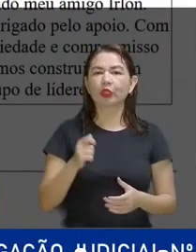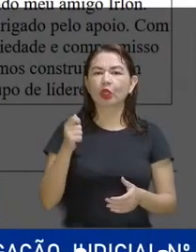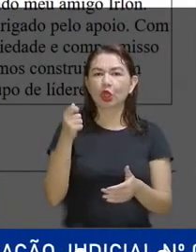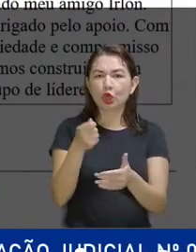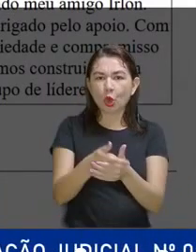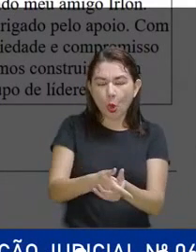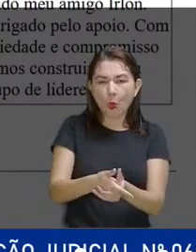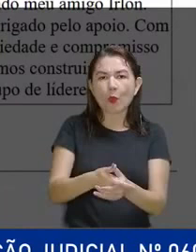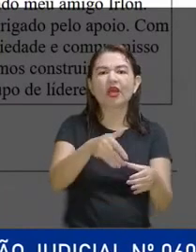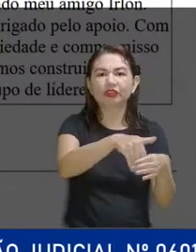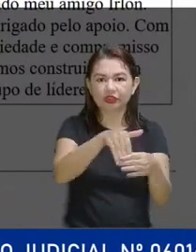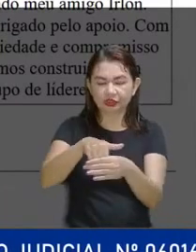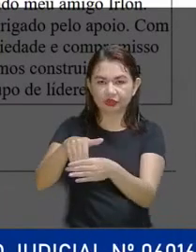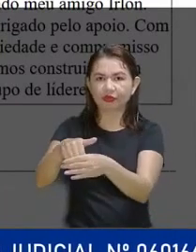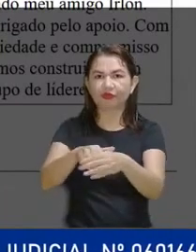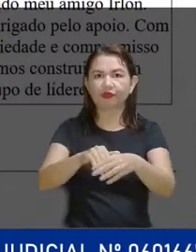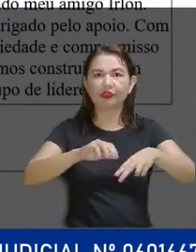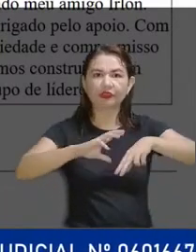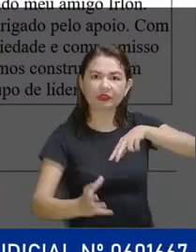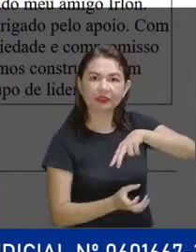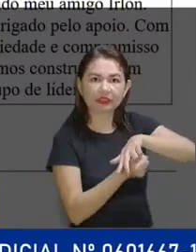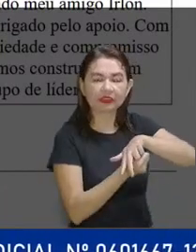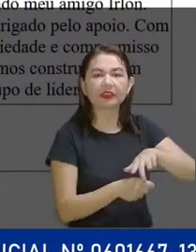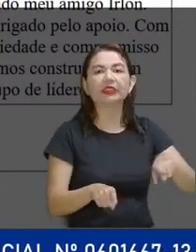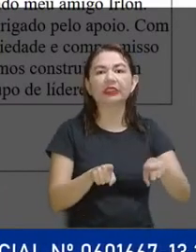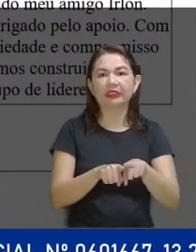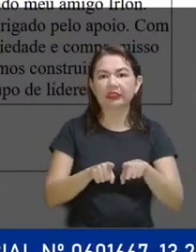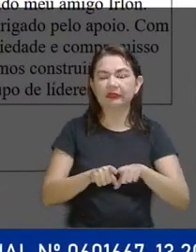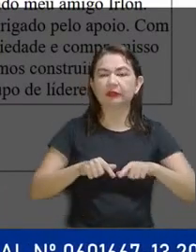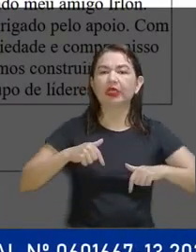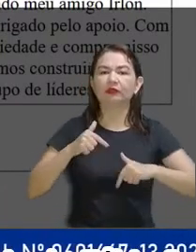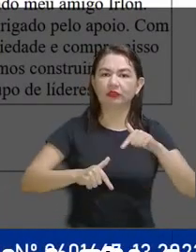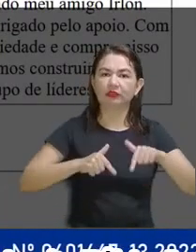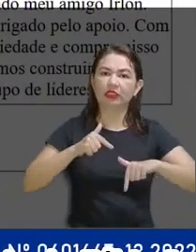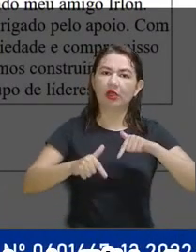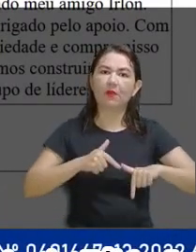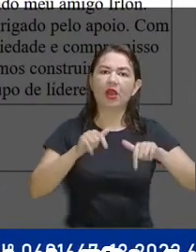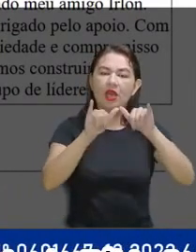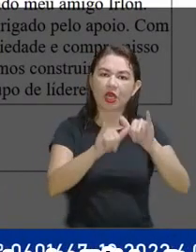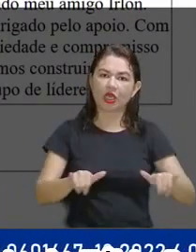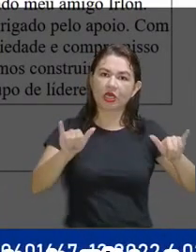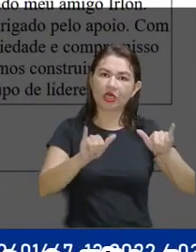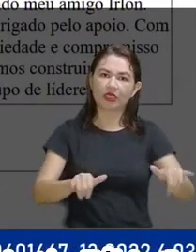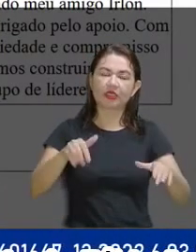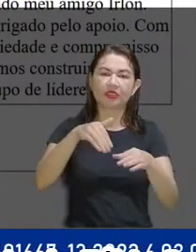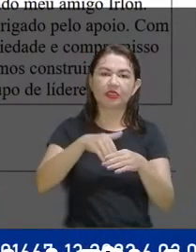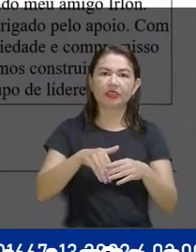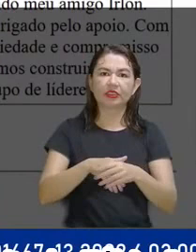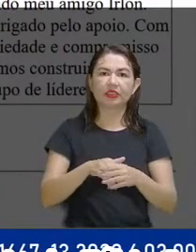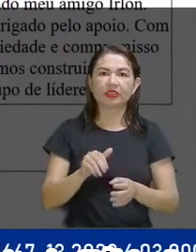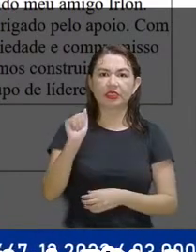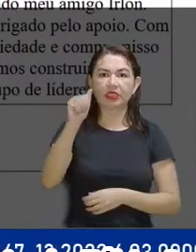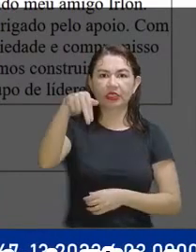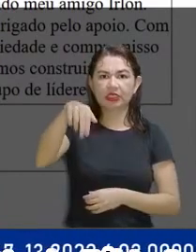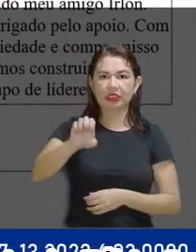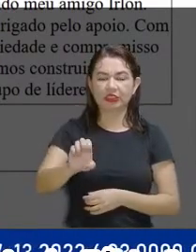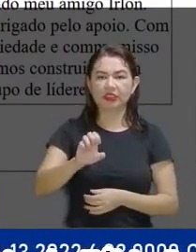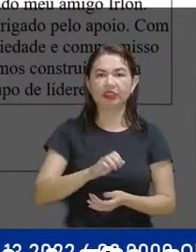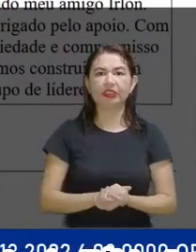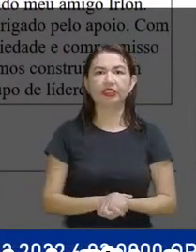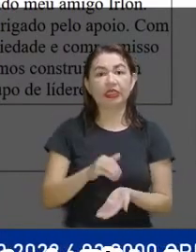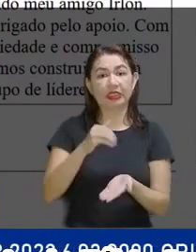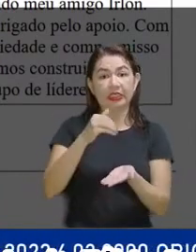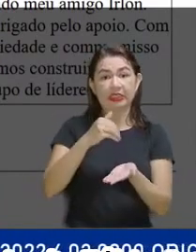e promessas de vantagem, no caso, para o êxito de sua empreitada. Dani Stefani, identificada pela autoridade policial